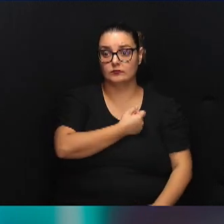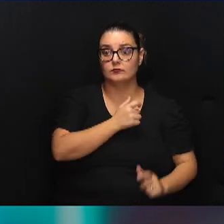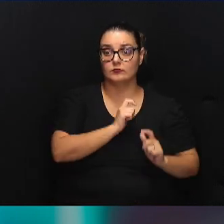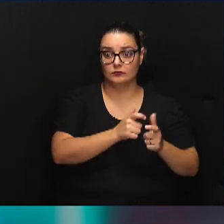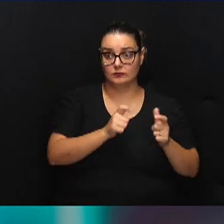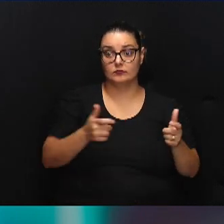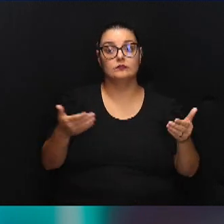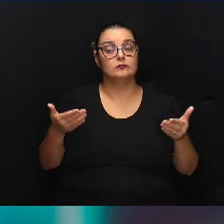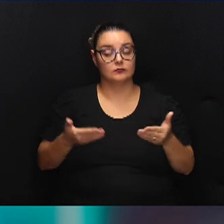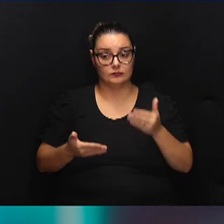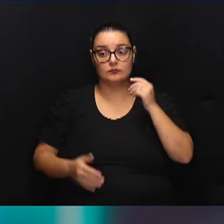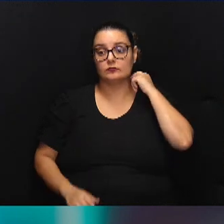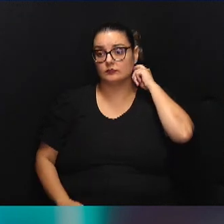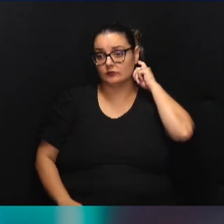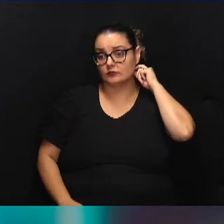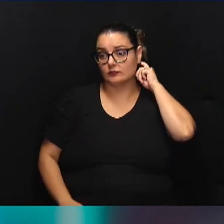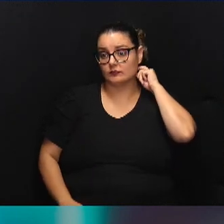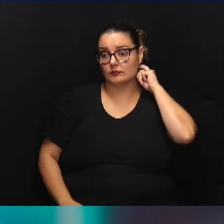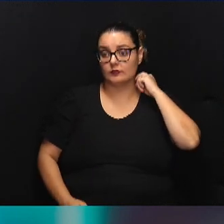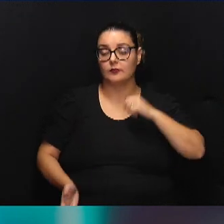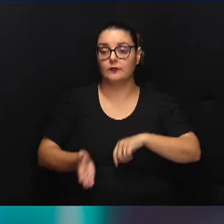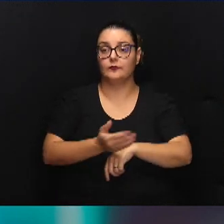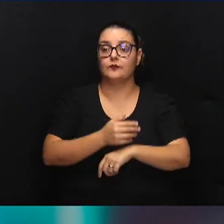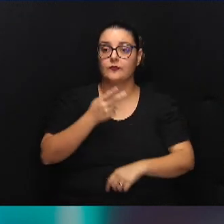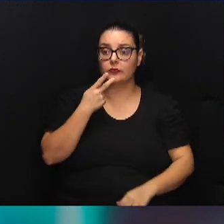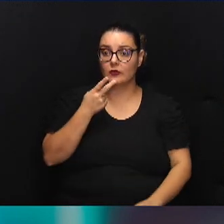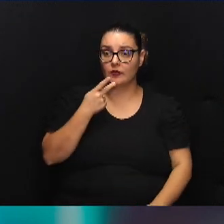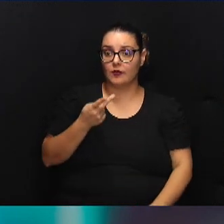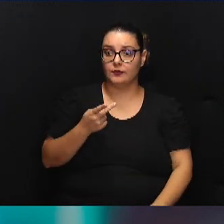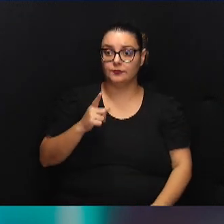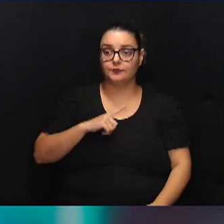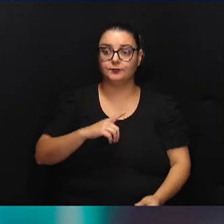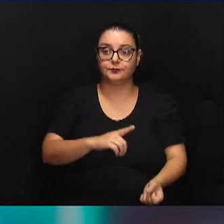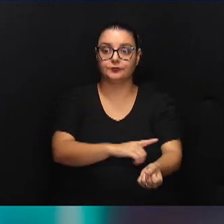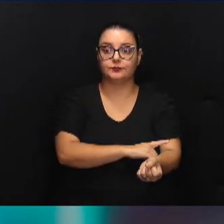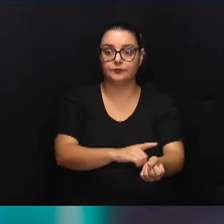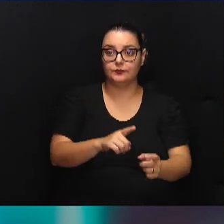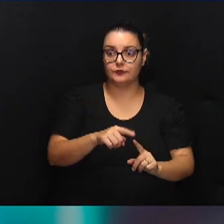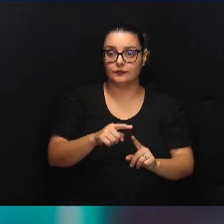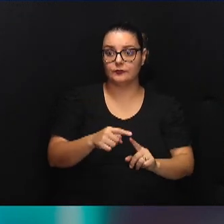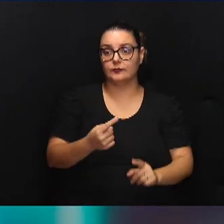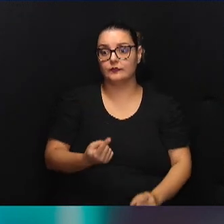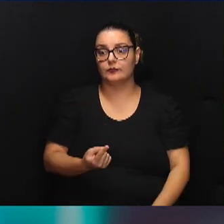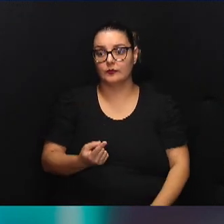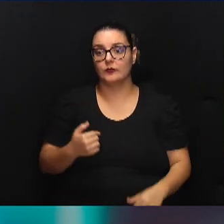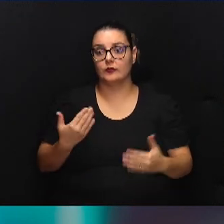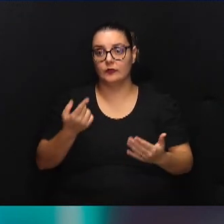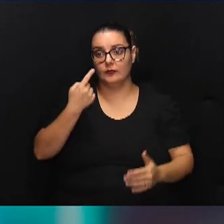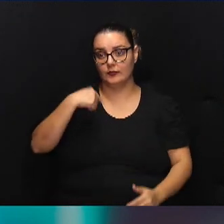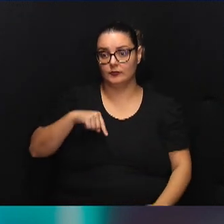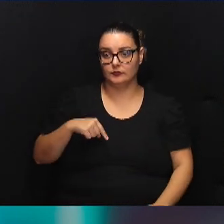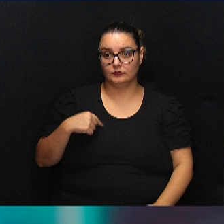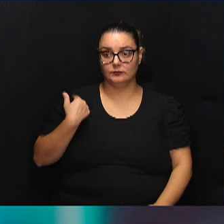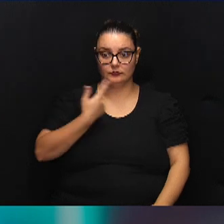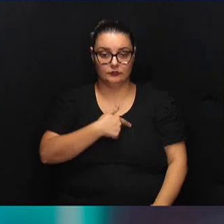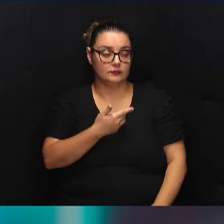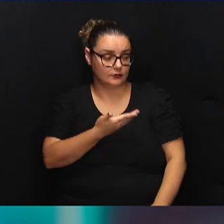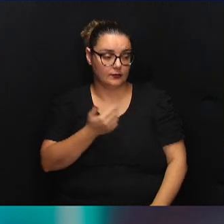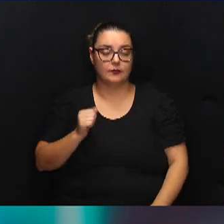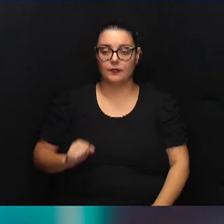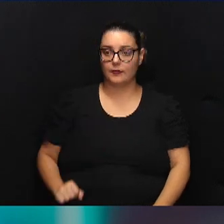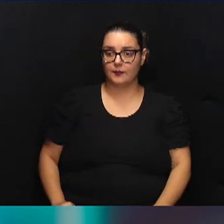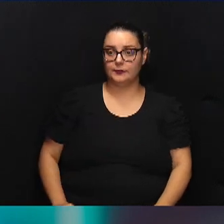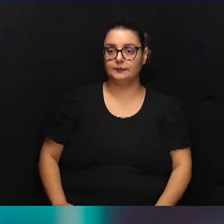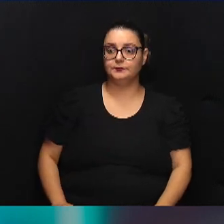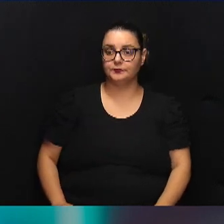crescendo agora. Antes, quando a gente falava, tenho diabetes tipo 1, a gente via qual perfil? O nosso aqui, né?